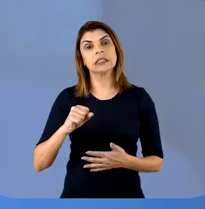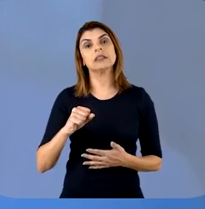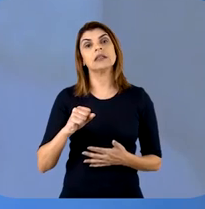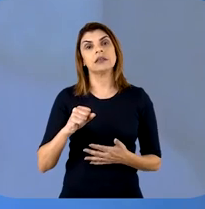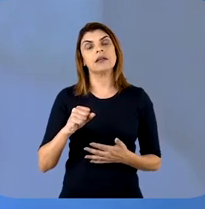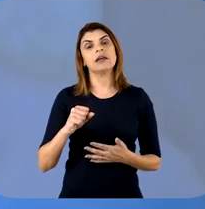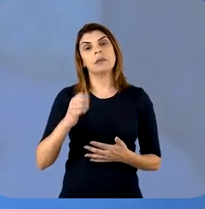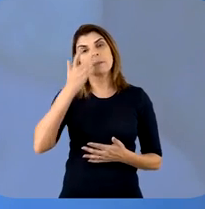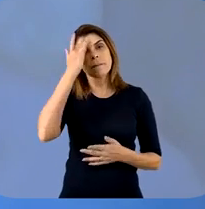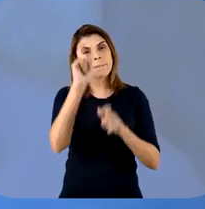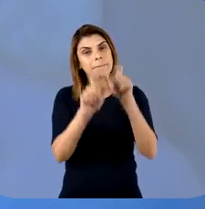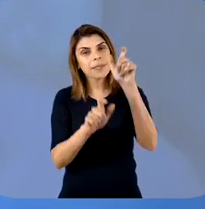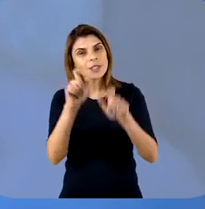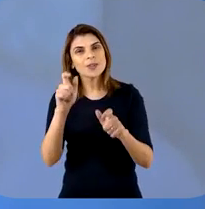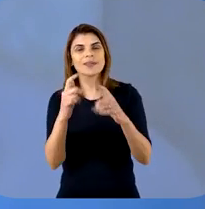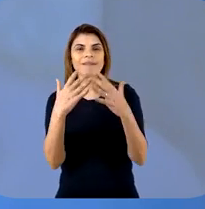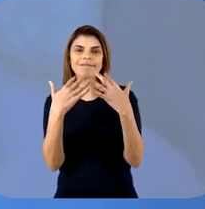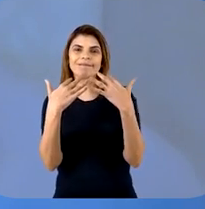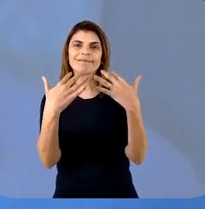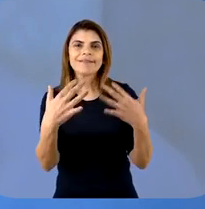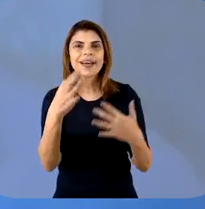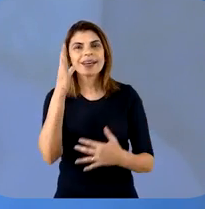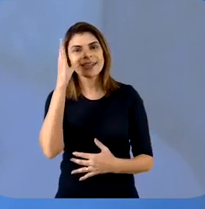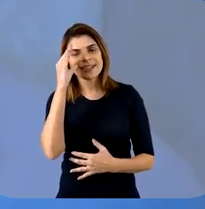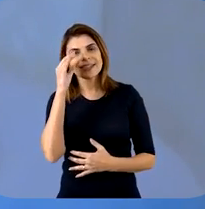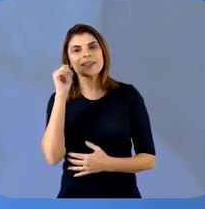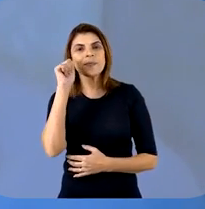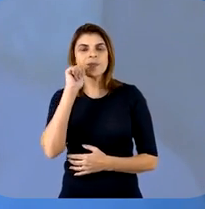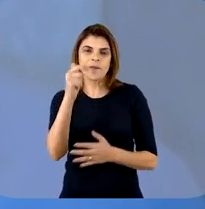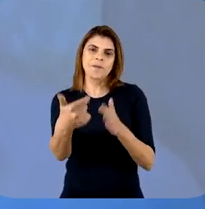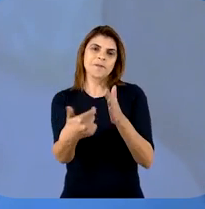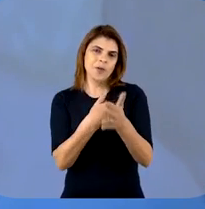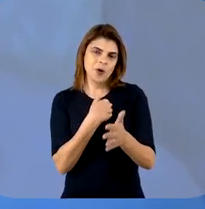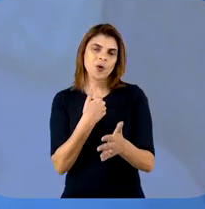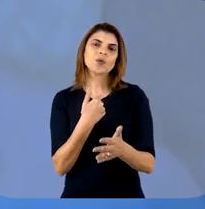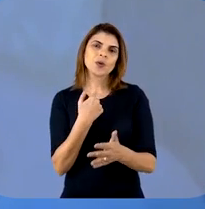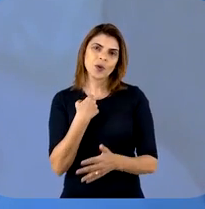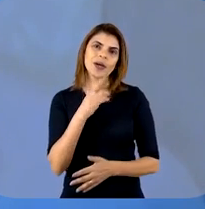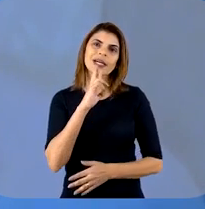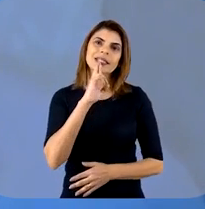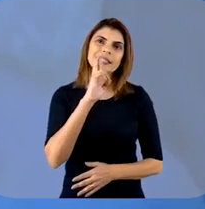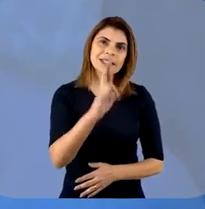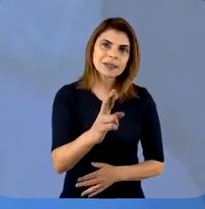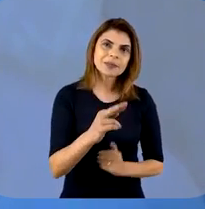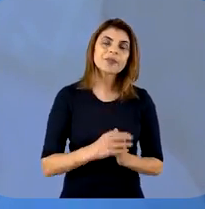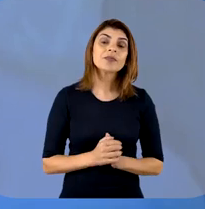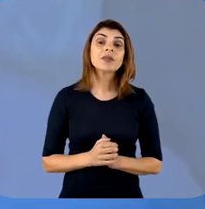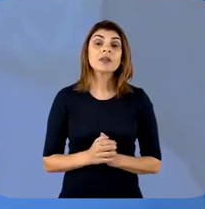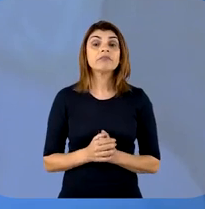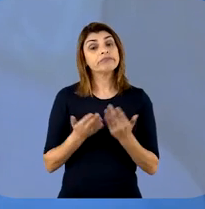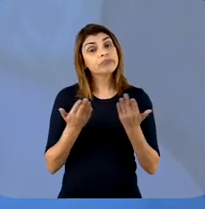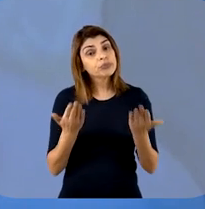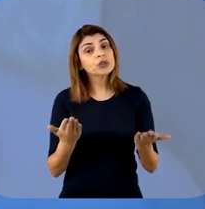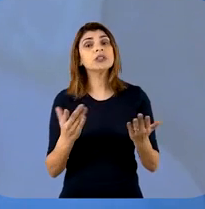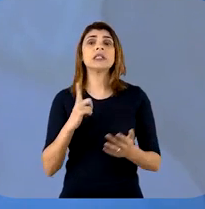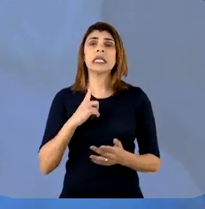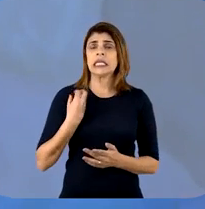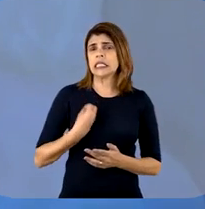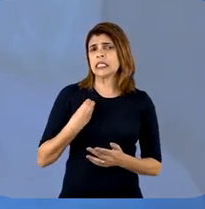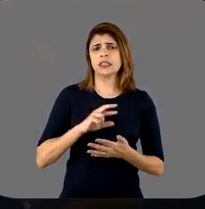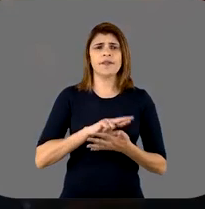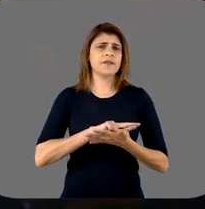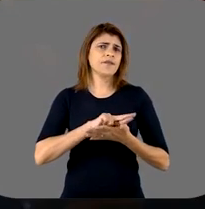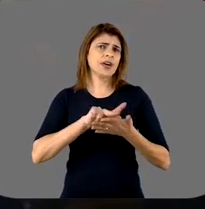prezada a audiência, a senhora que nos fez a pergunta ao programa. É por isso, existem